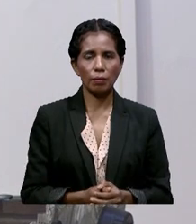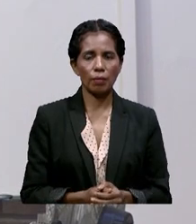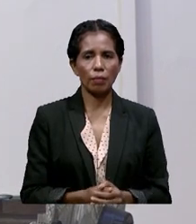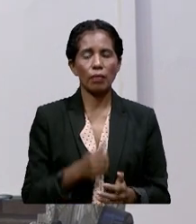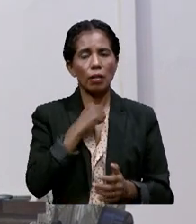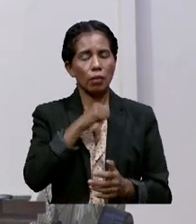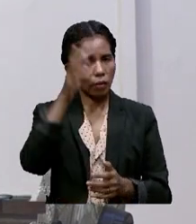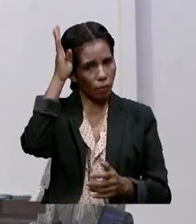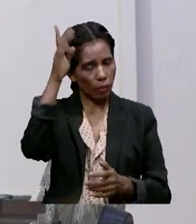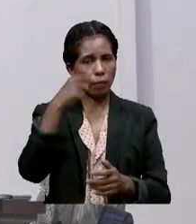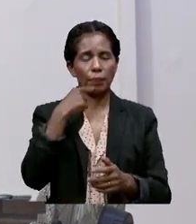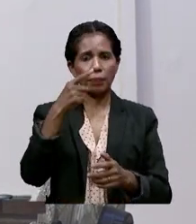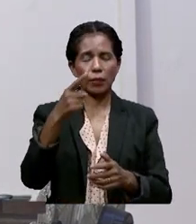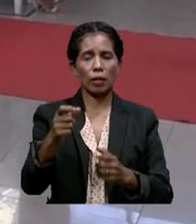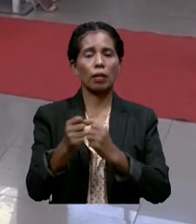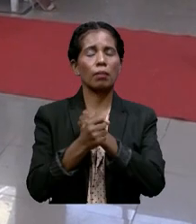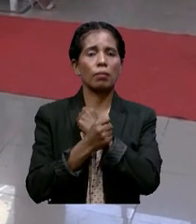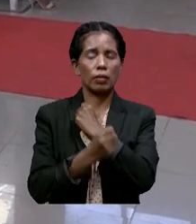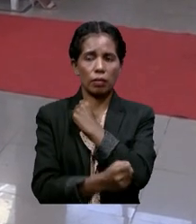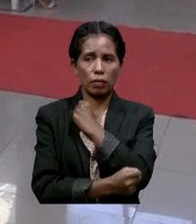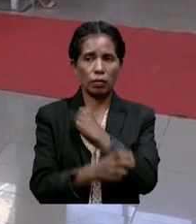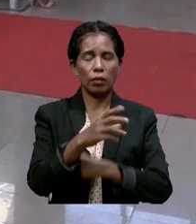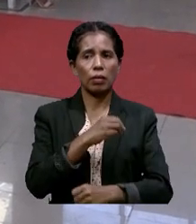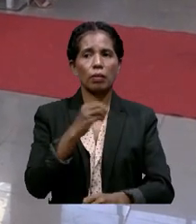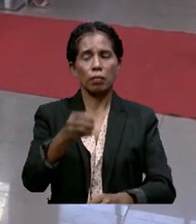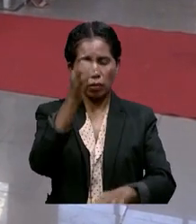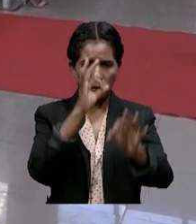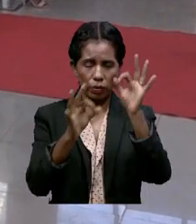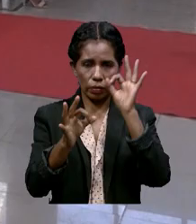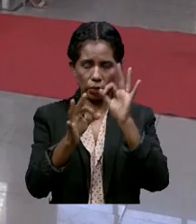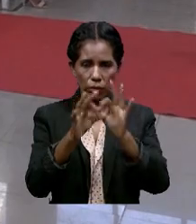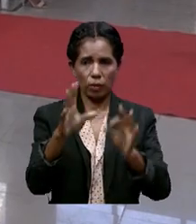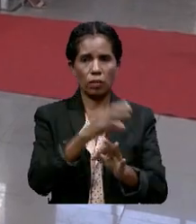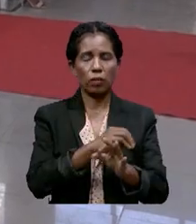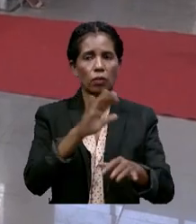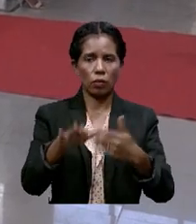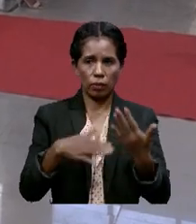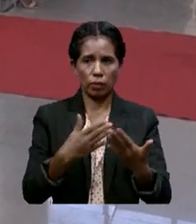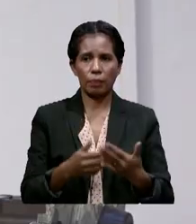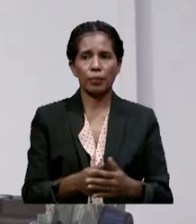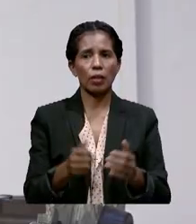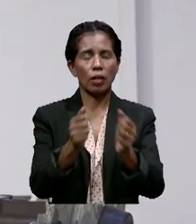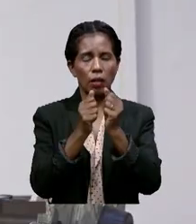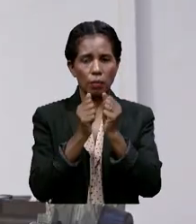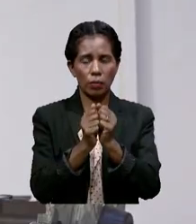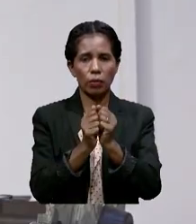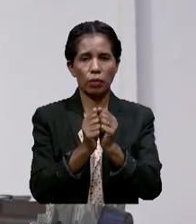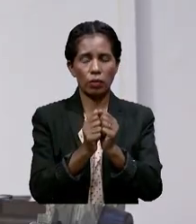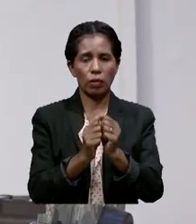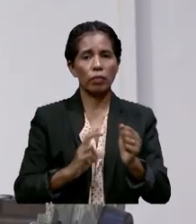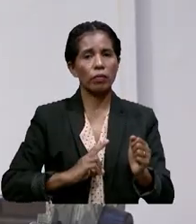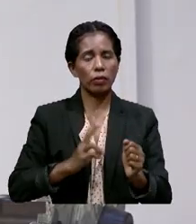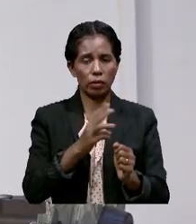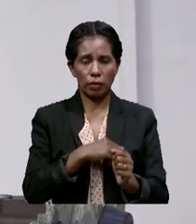Arcebispo Nemos ateten Páscoa mak momentu renovação ba fiar nain kristão católica hotu. Hamutu ko na infeto, ita